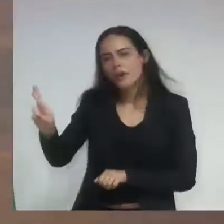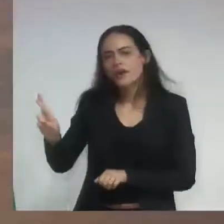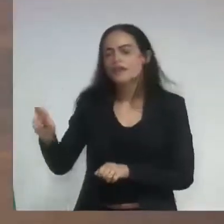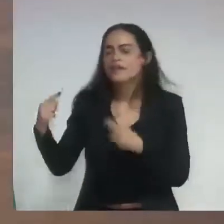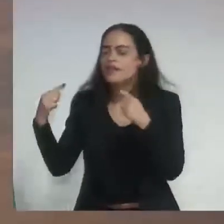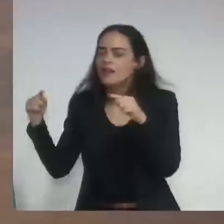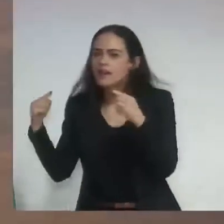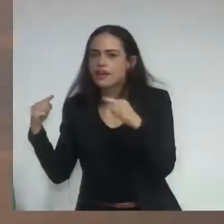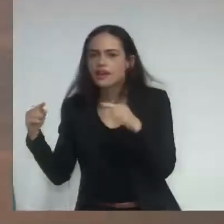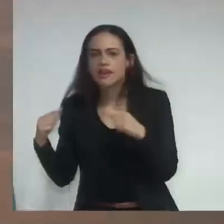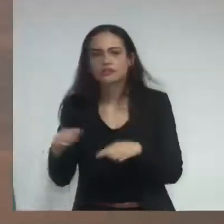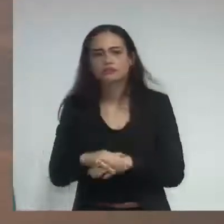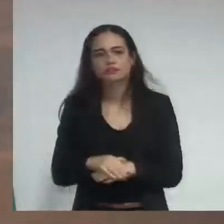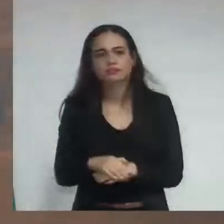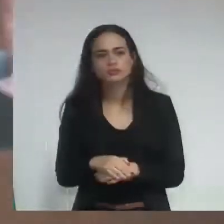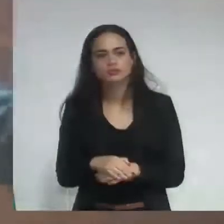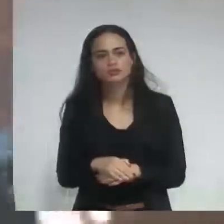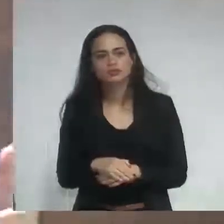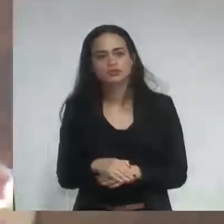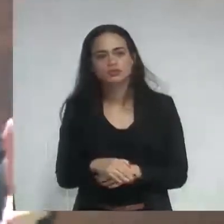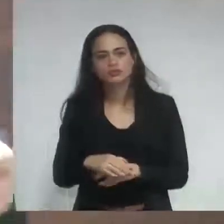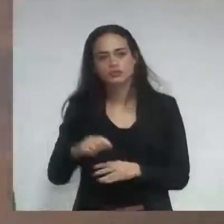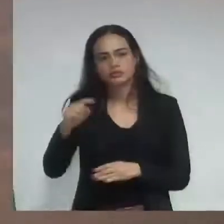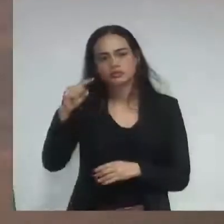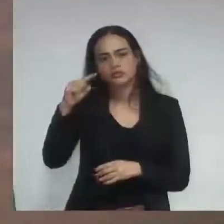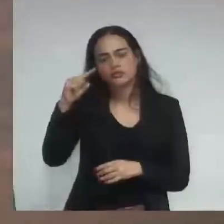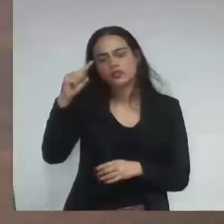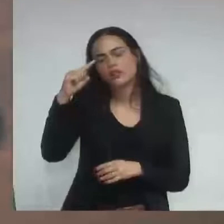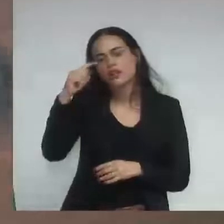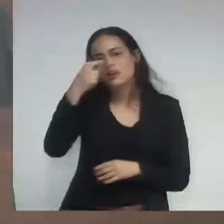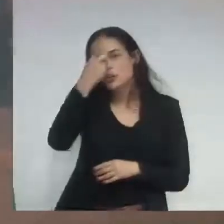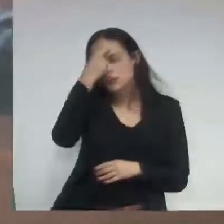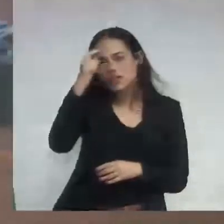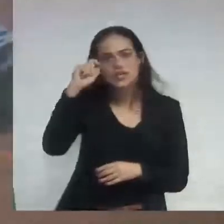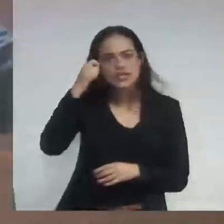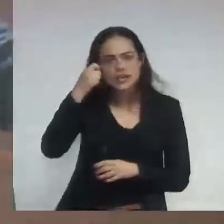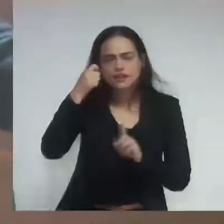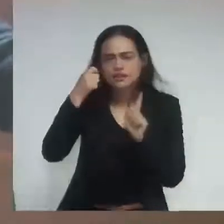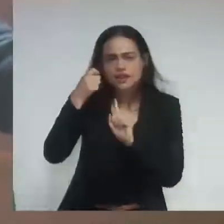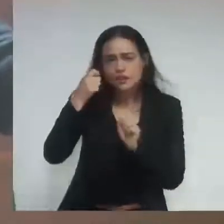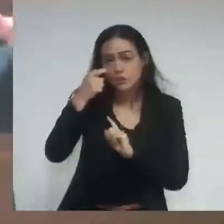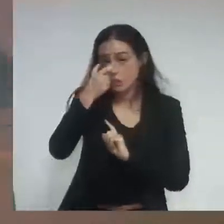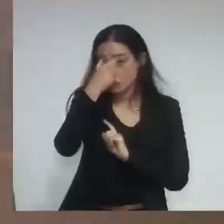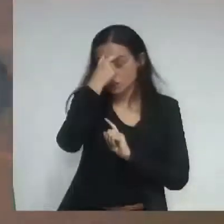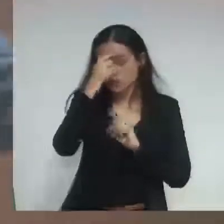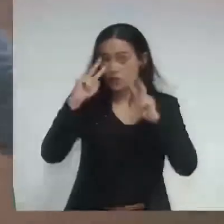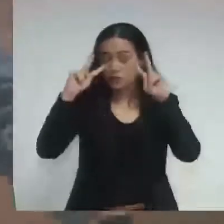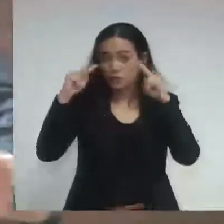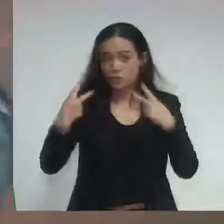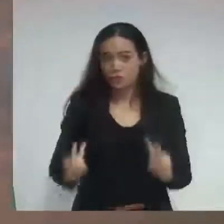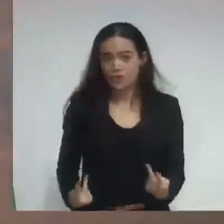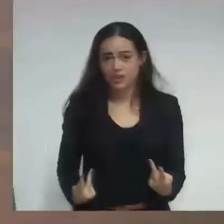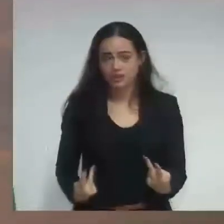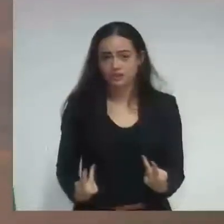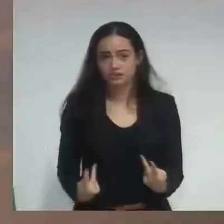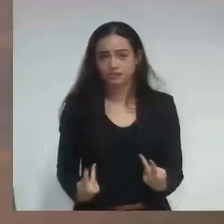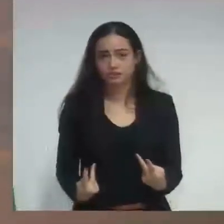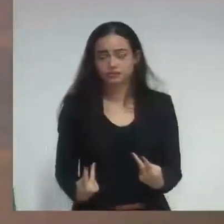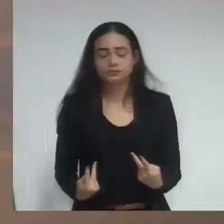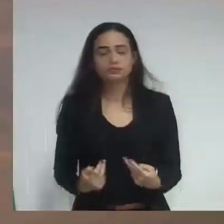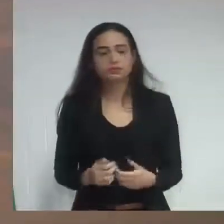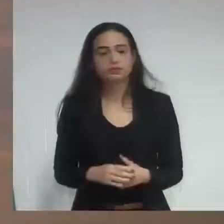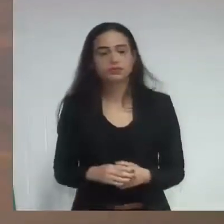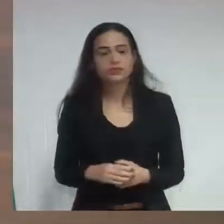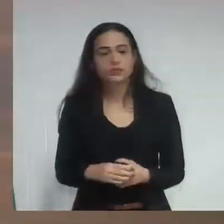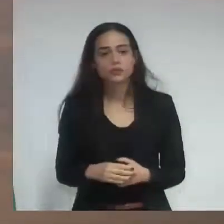devemos falar da consciência negra, é preciso falar da consciência humana. É como se isso fosse a solução para os nossos problemas.